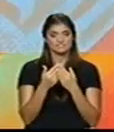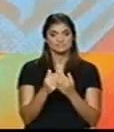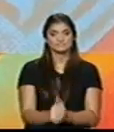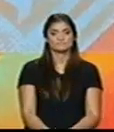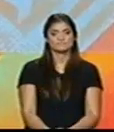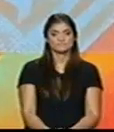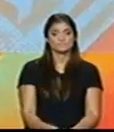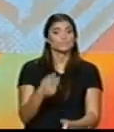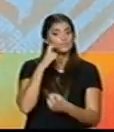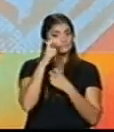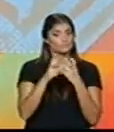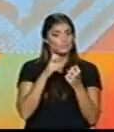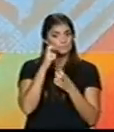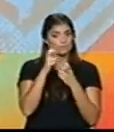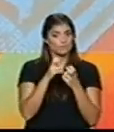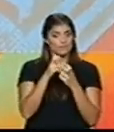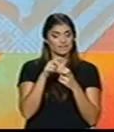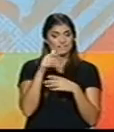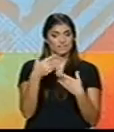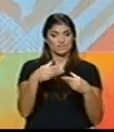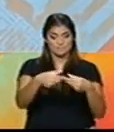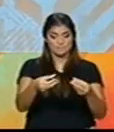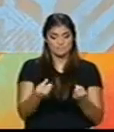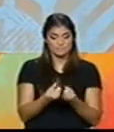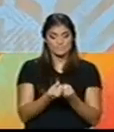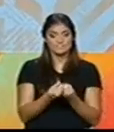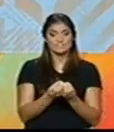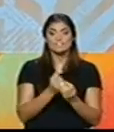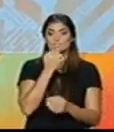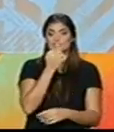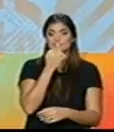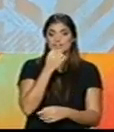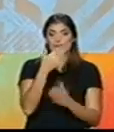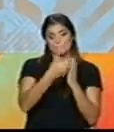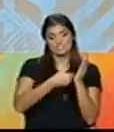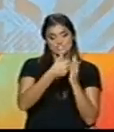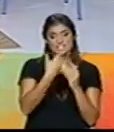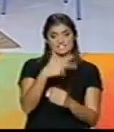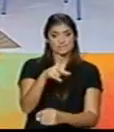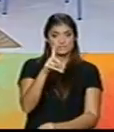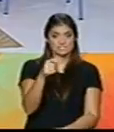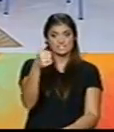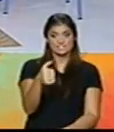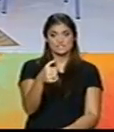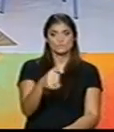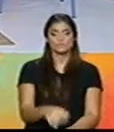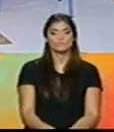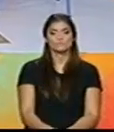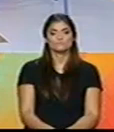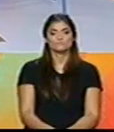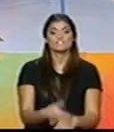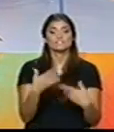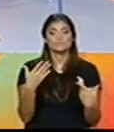Vou procurá-la. E tenho a tarte de maçã, que está na página 165. 165.